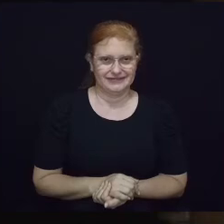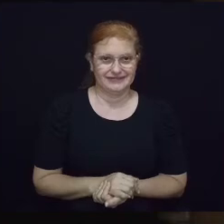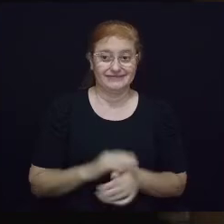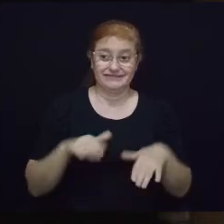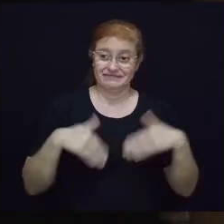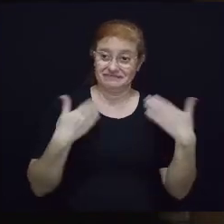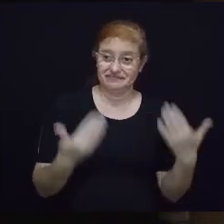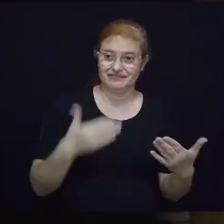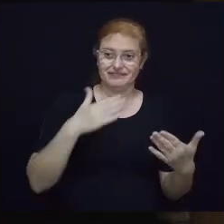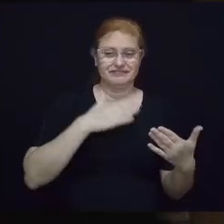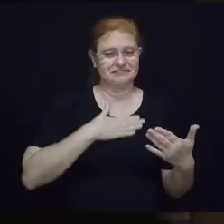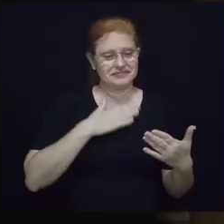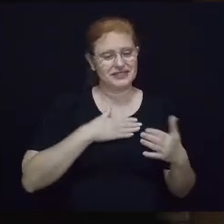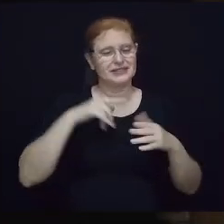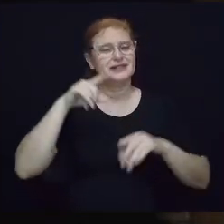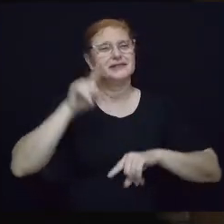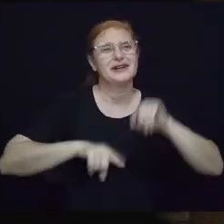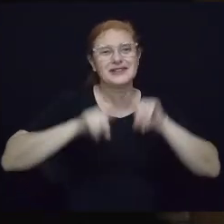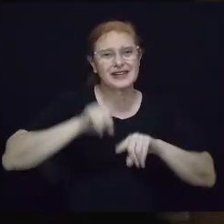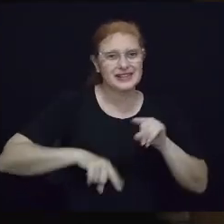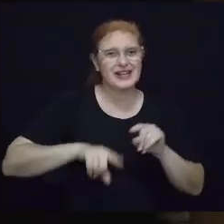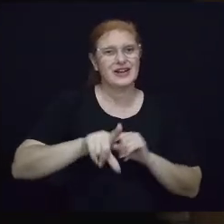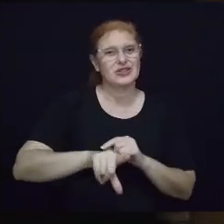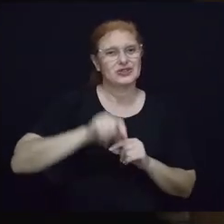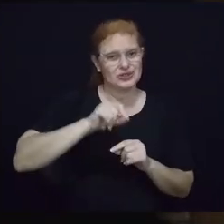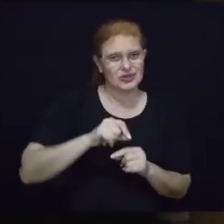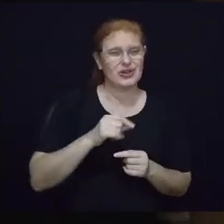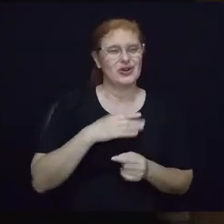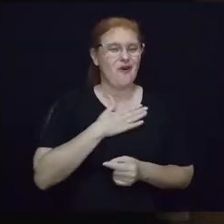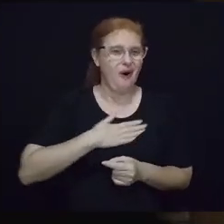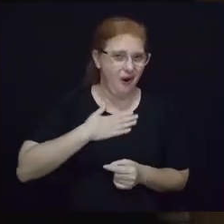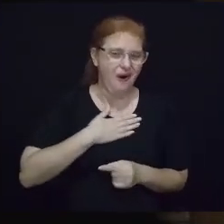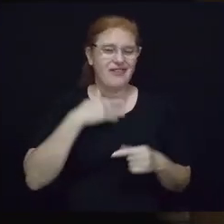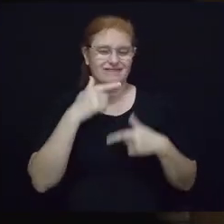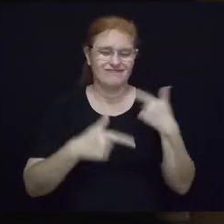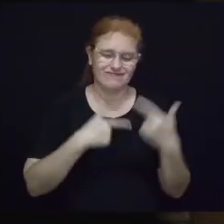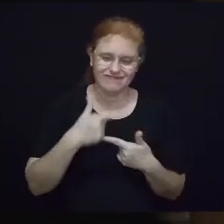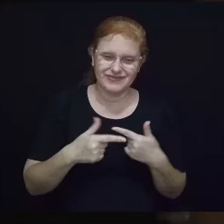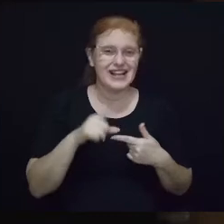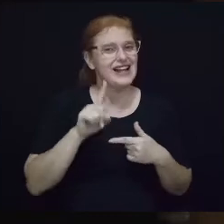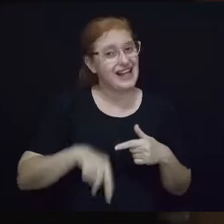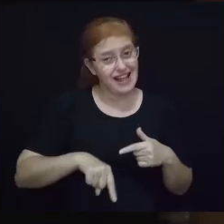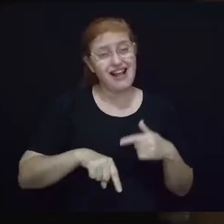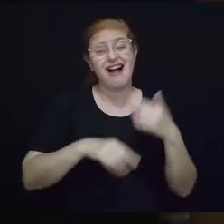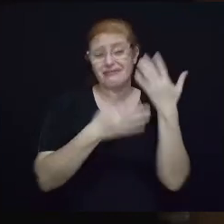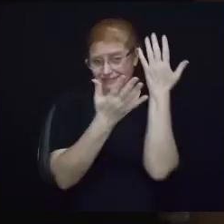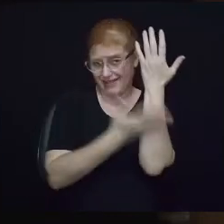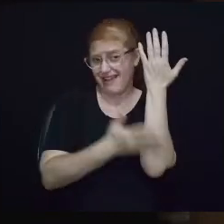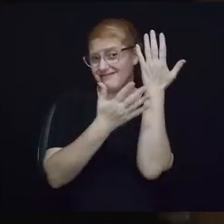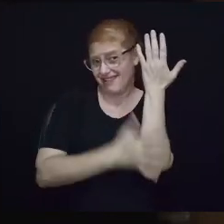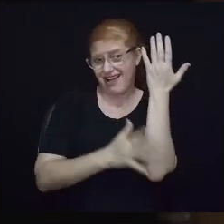Bom, meu material de preferência, assim, de onde eu me sinto mais à vontade e tal, é madeira.